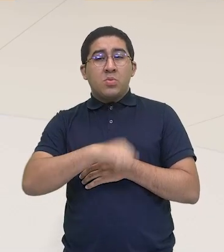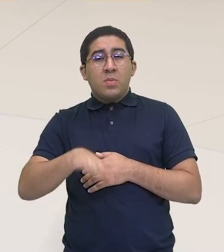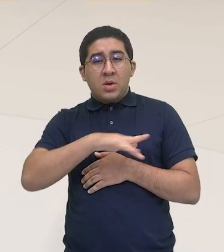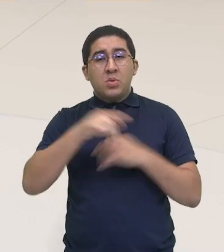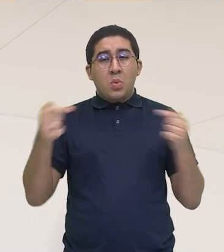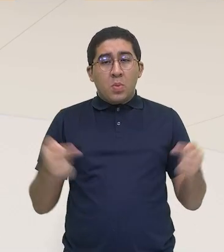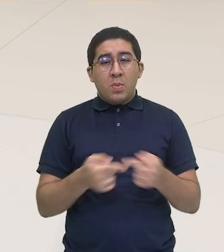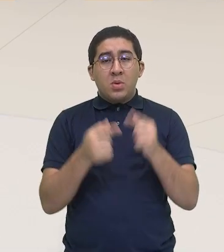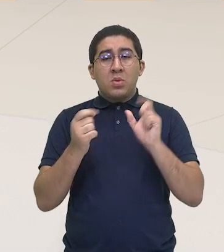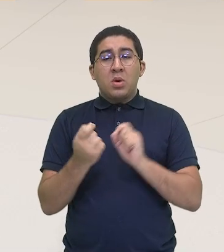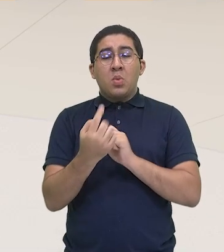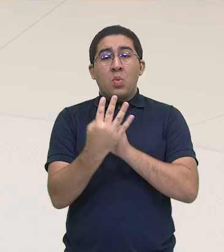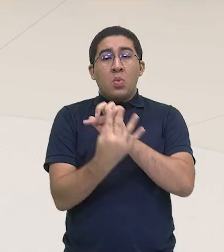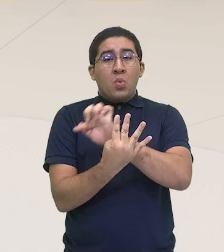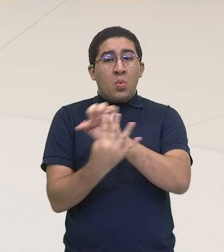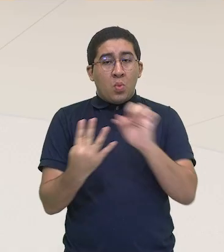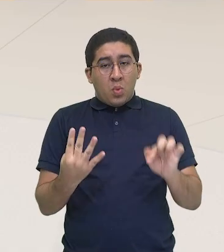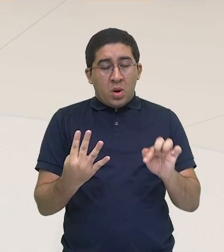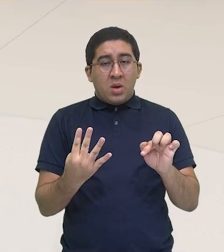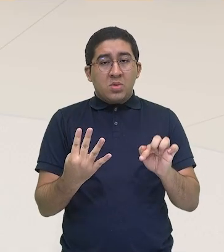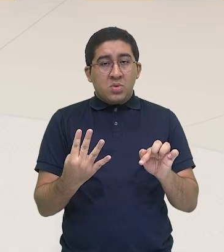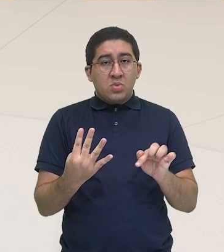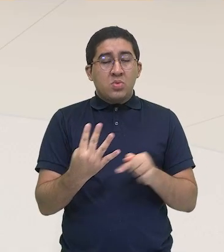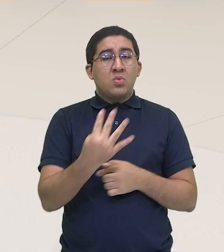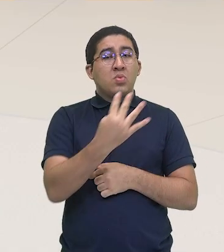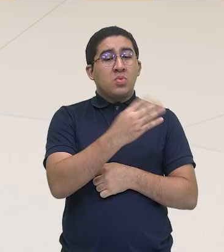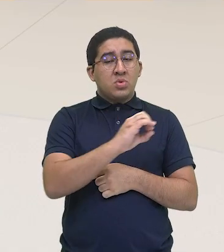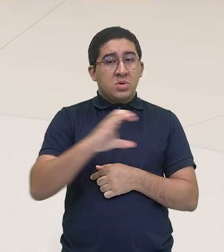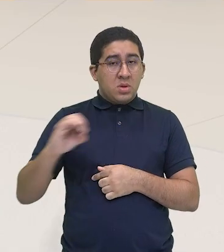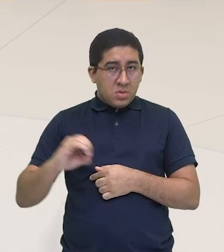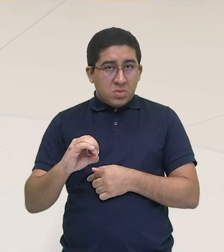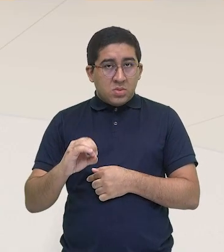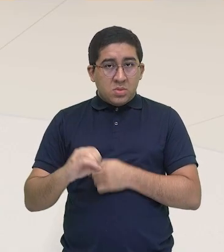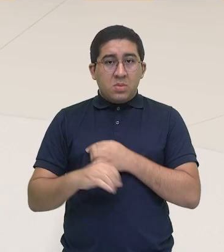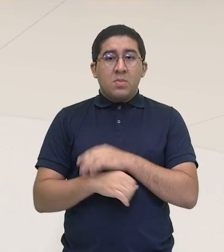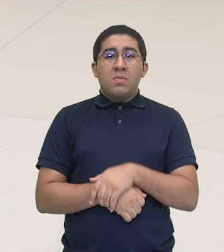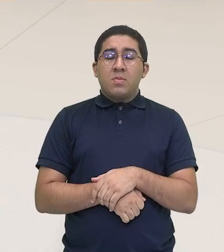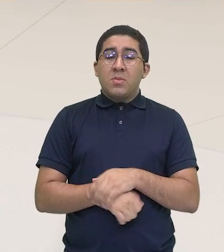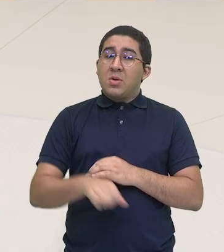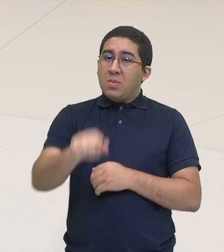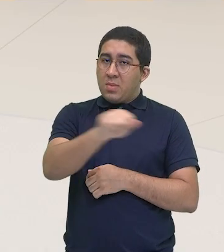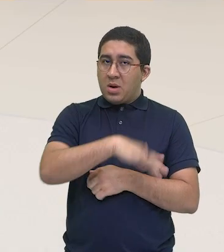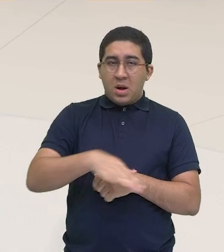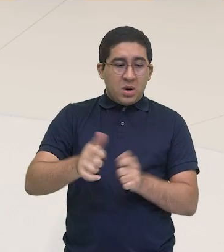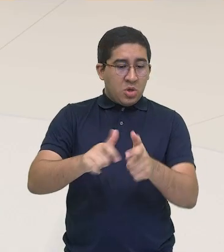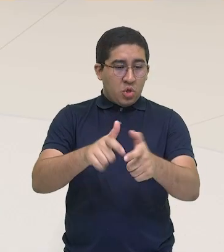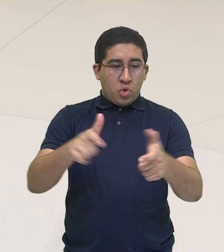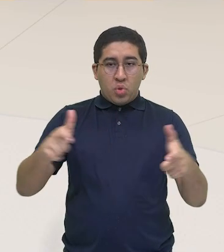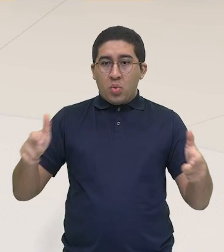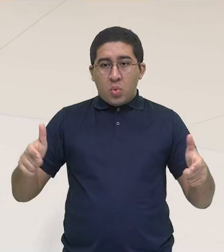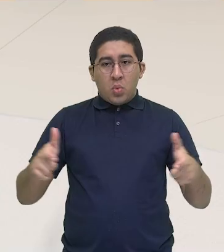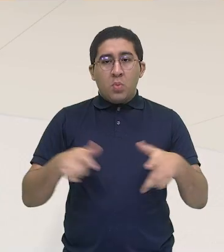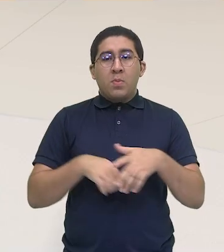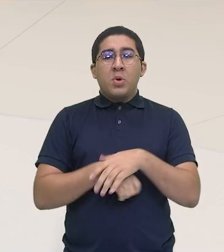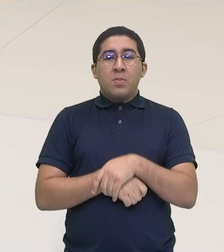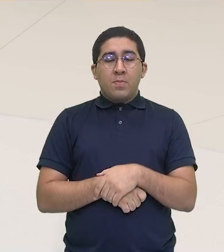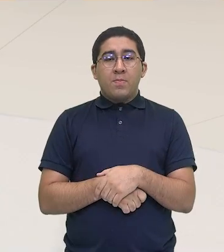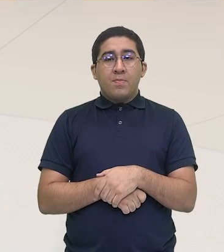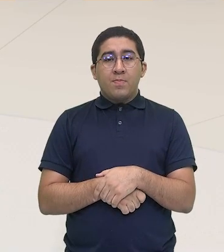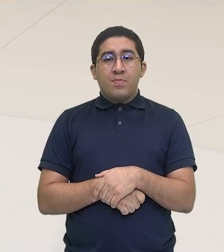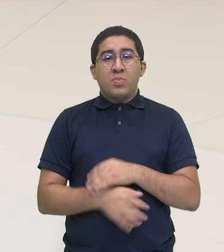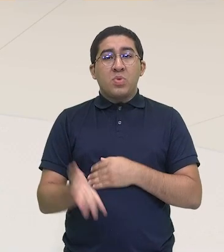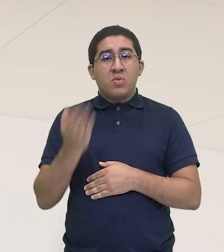corresponde a 400 campos de futebol. Então, é uma área muito grande, não é verdade? Muito. Então, vamos